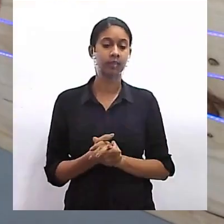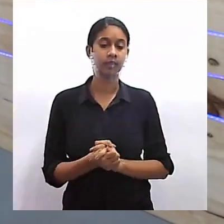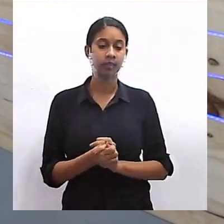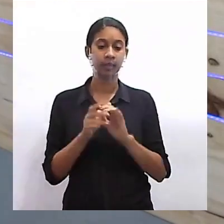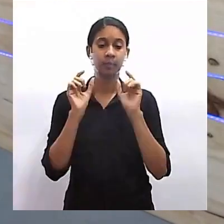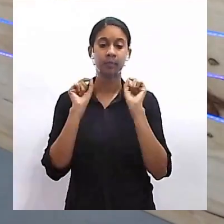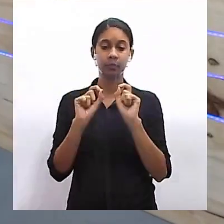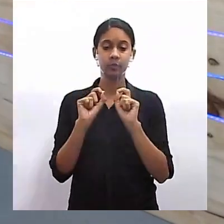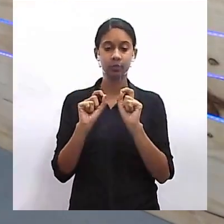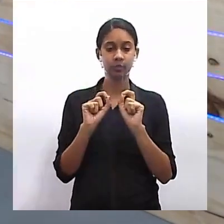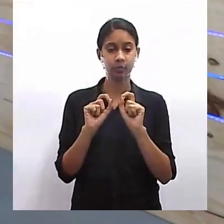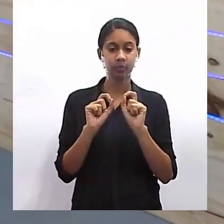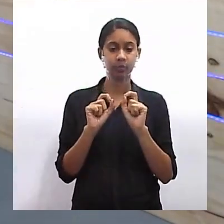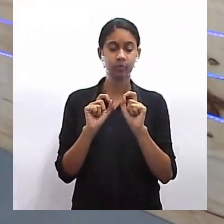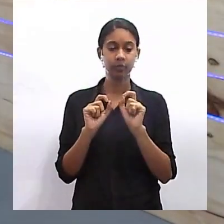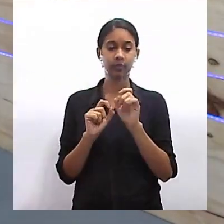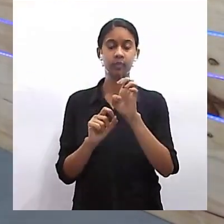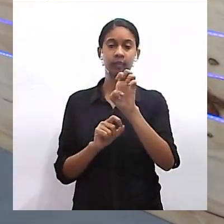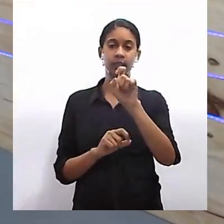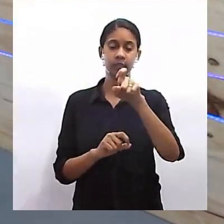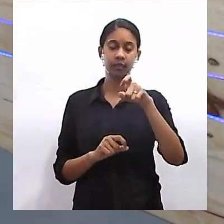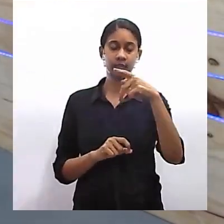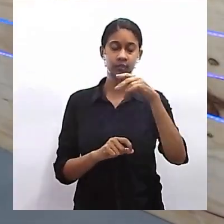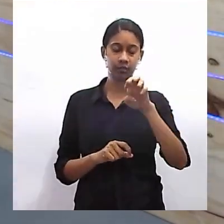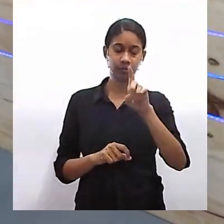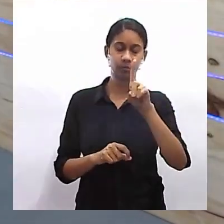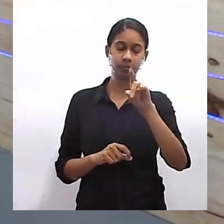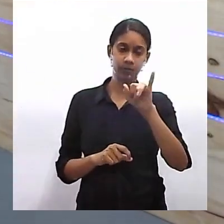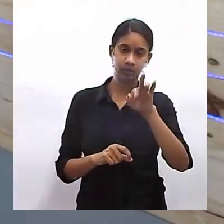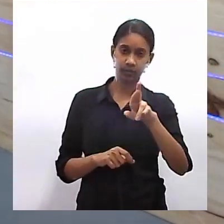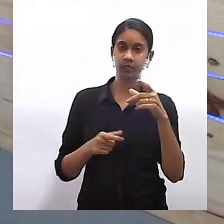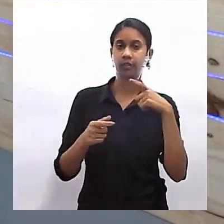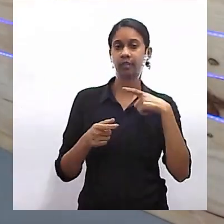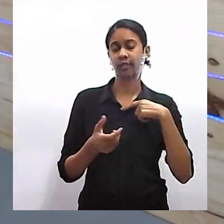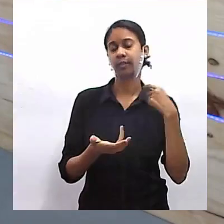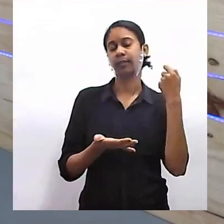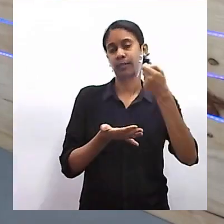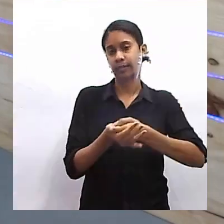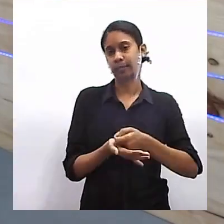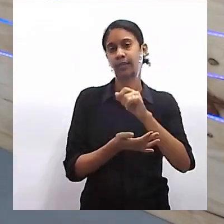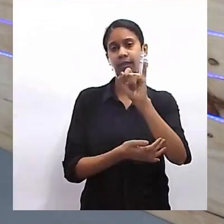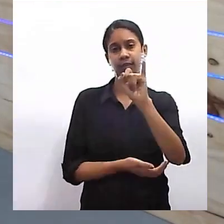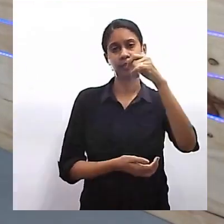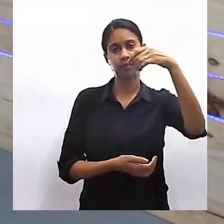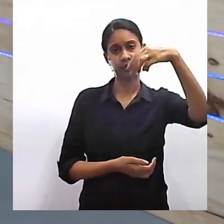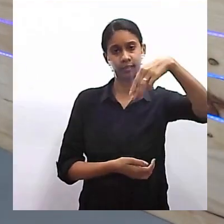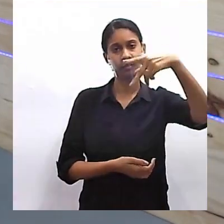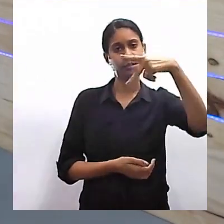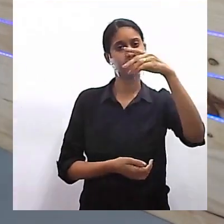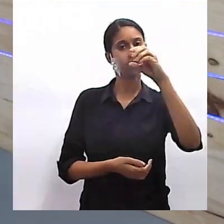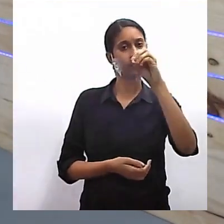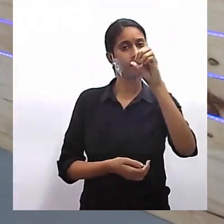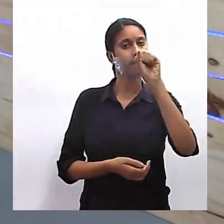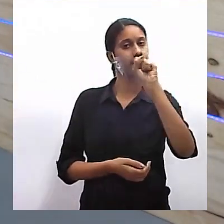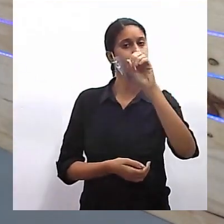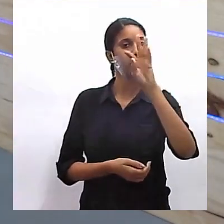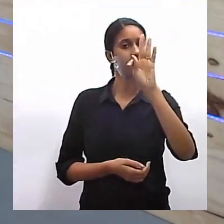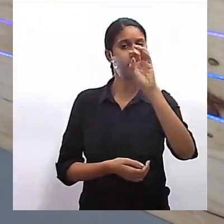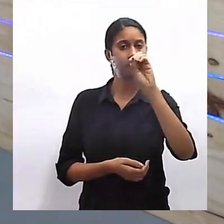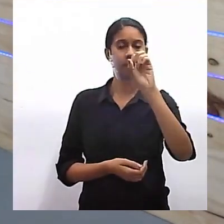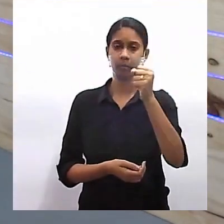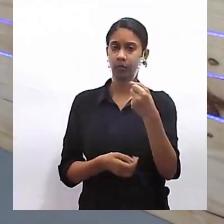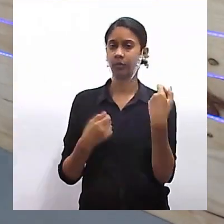em tributos, né? Impostos. Então, a gente tem esses custos fiscais, né? Em referente a